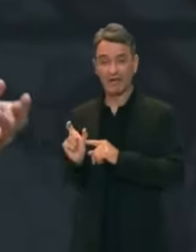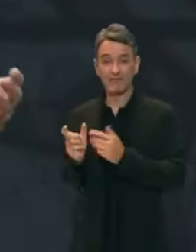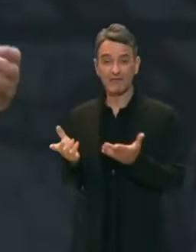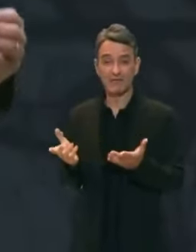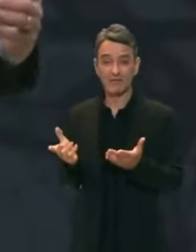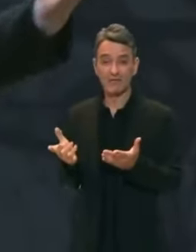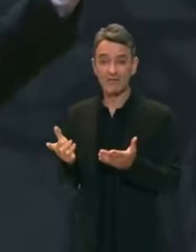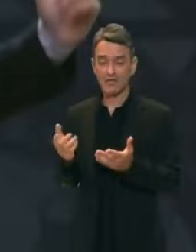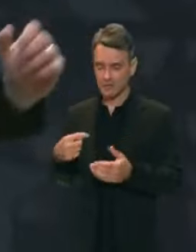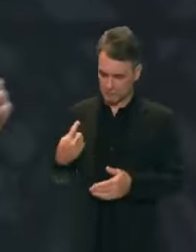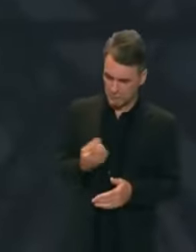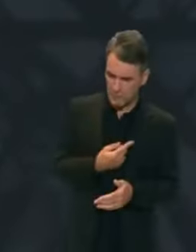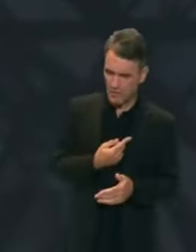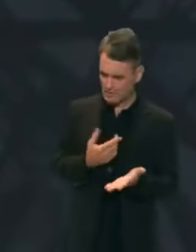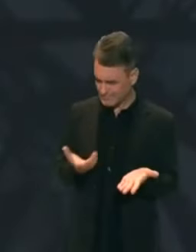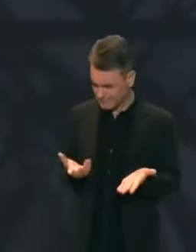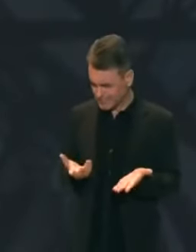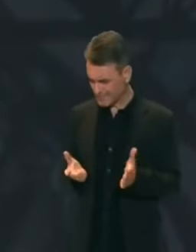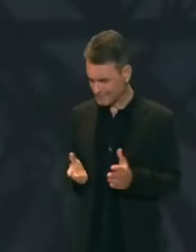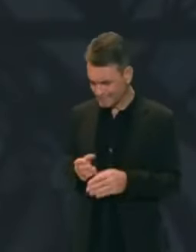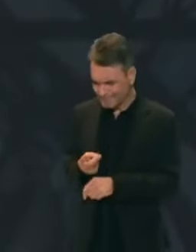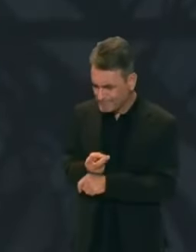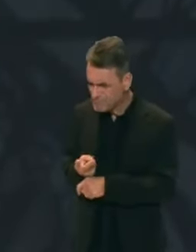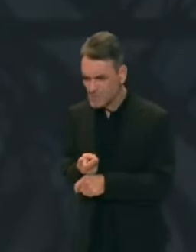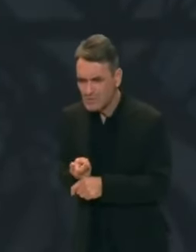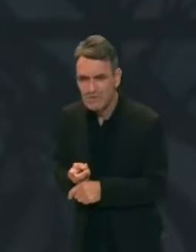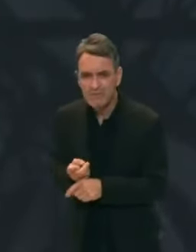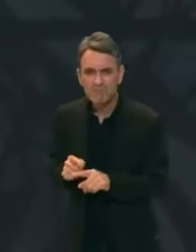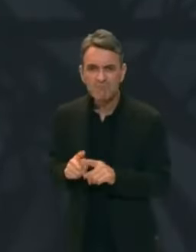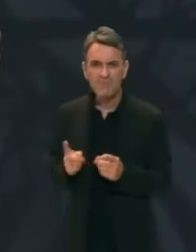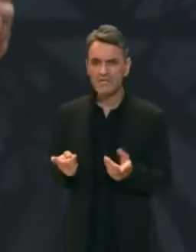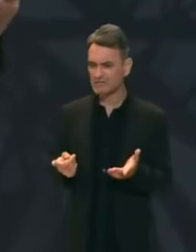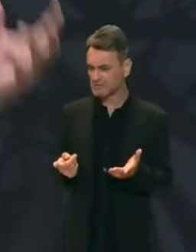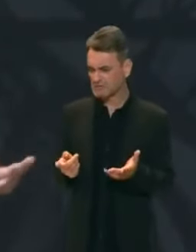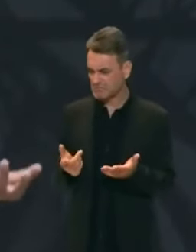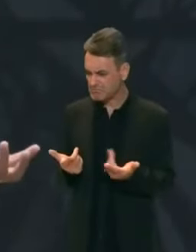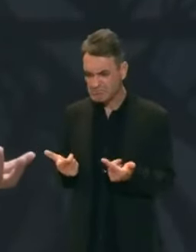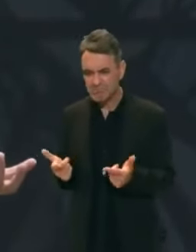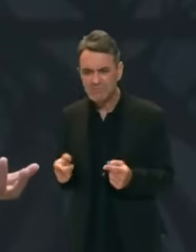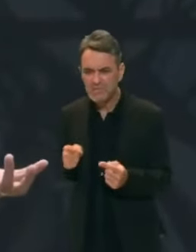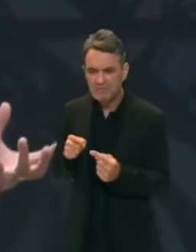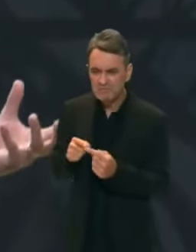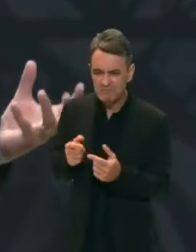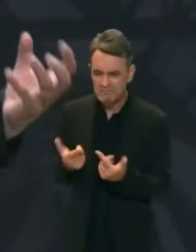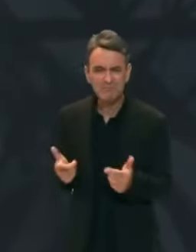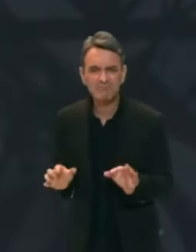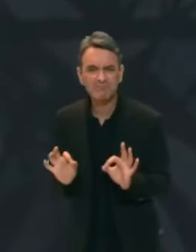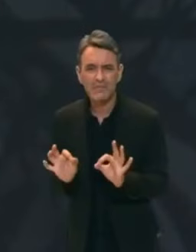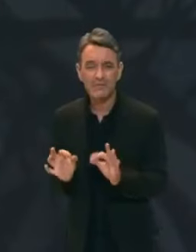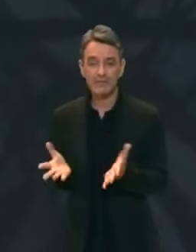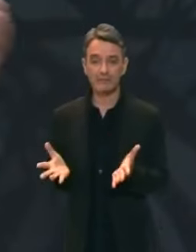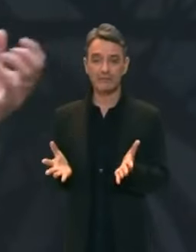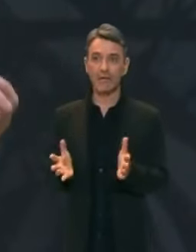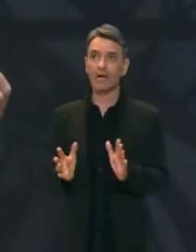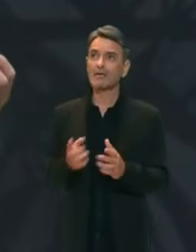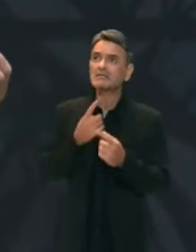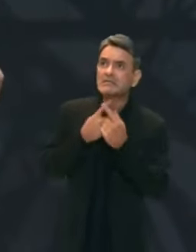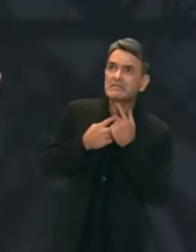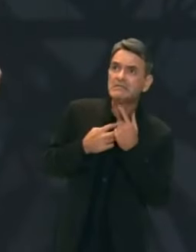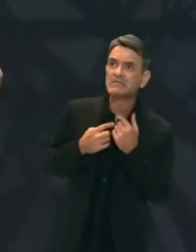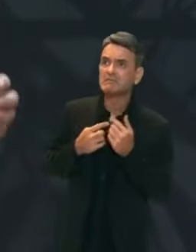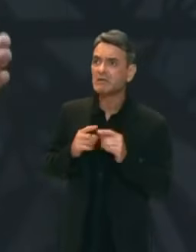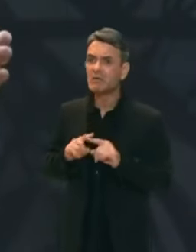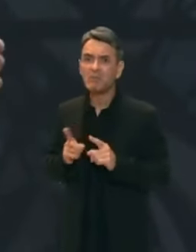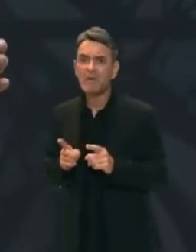buscamos, mas que não faz muito sentido. Coisas que nós desejamos, mas que parece que não enche o nosso